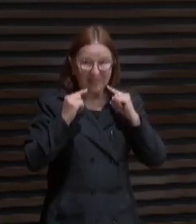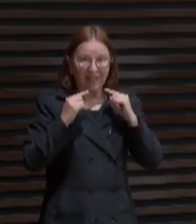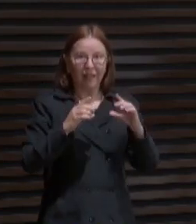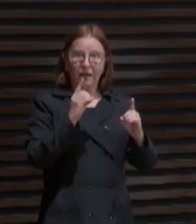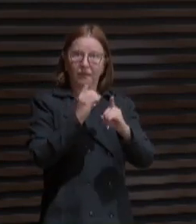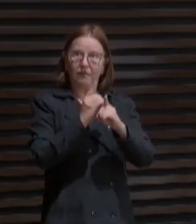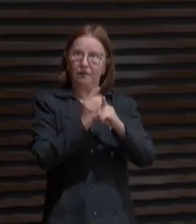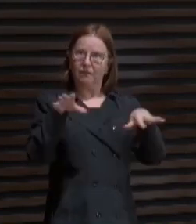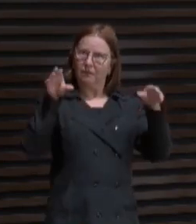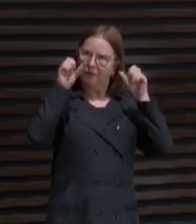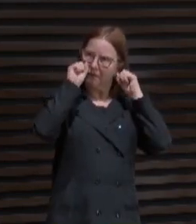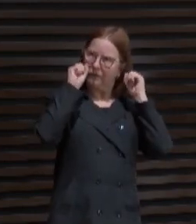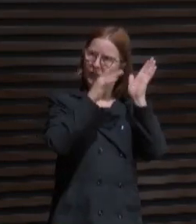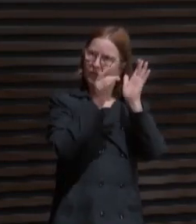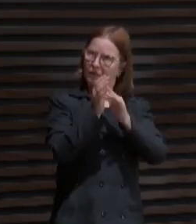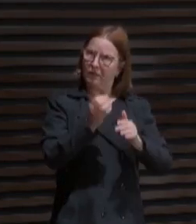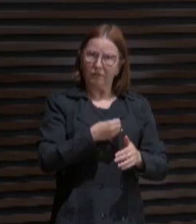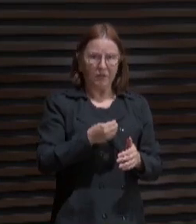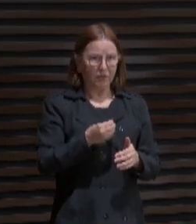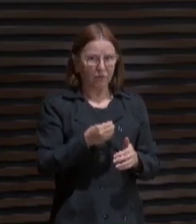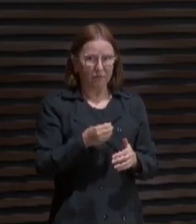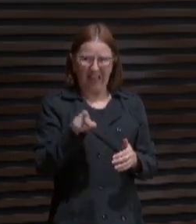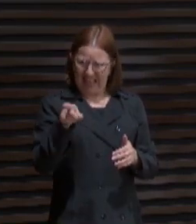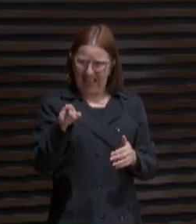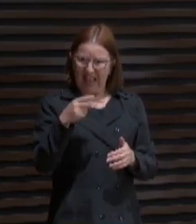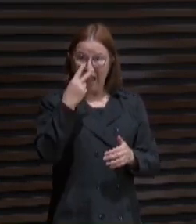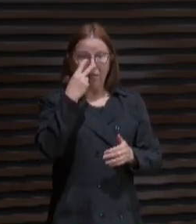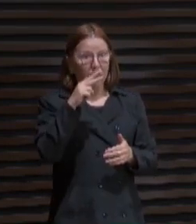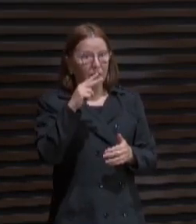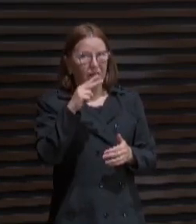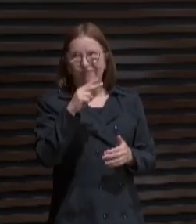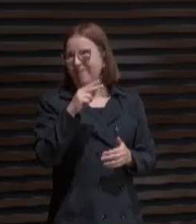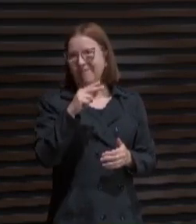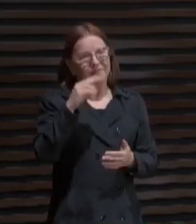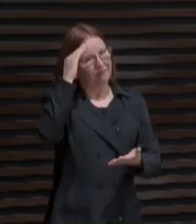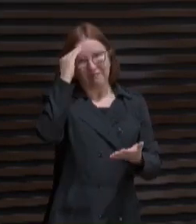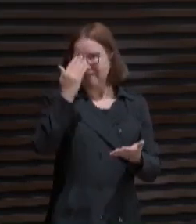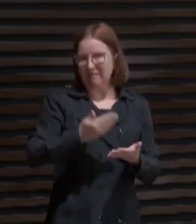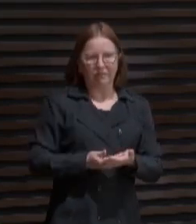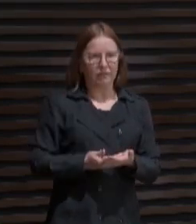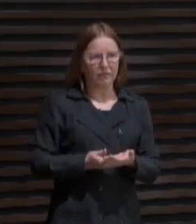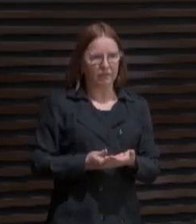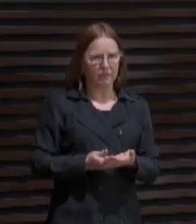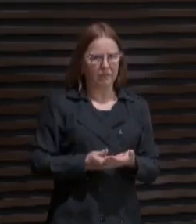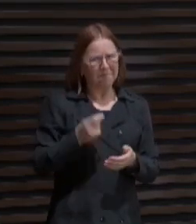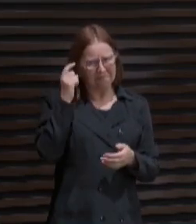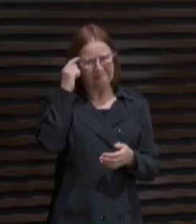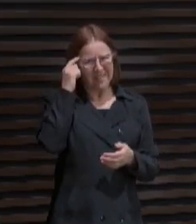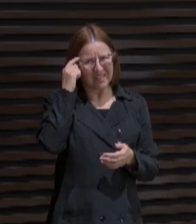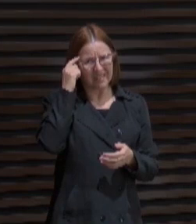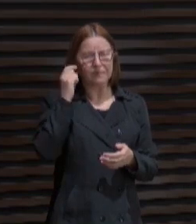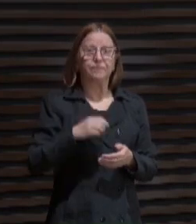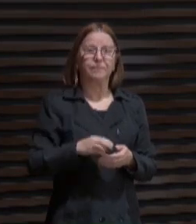ele vivia e que fora visto por ela, não acreditaram. Olha que coisa, meu irmão.